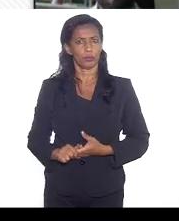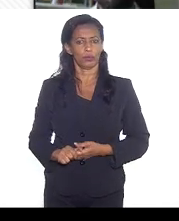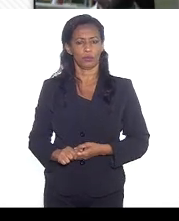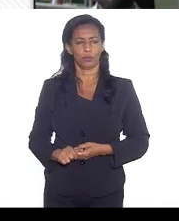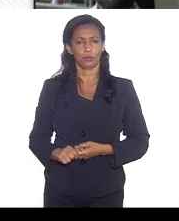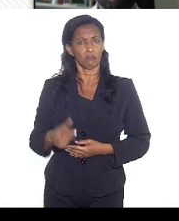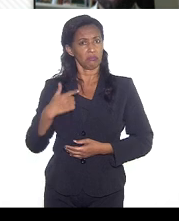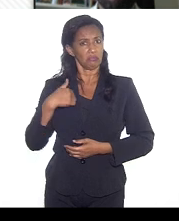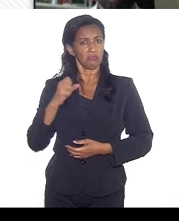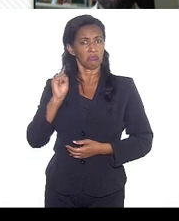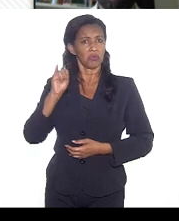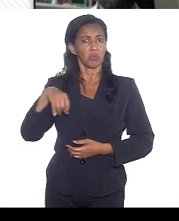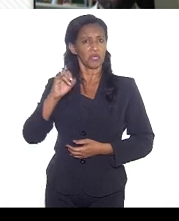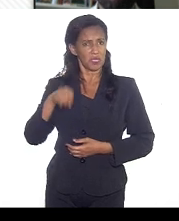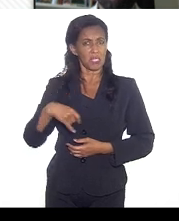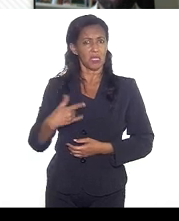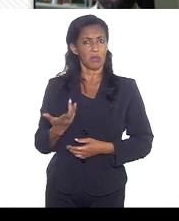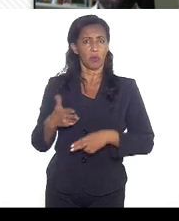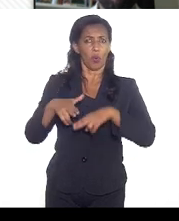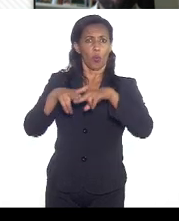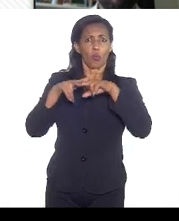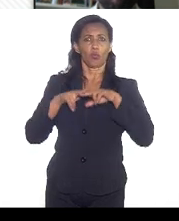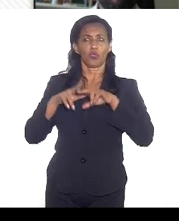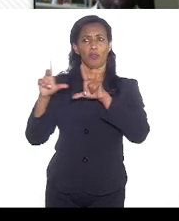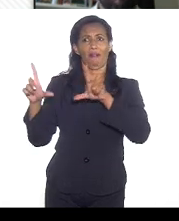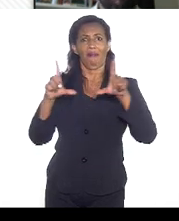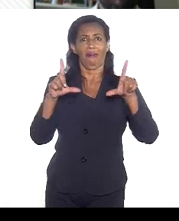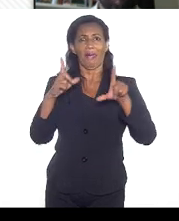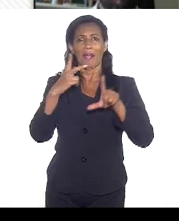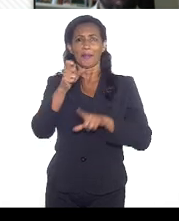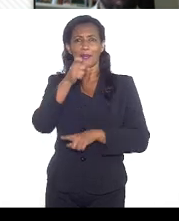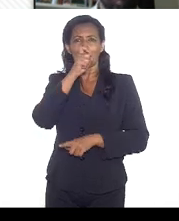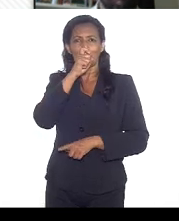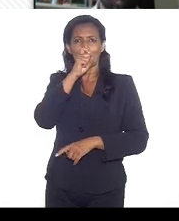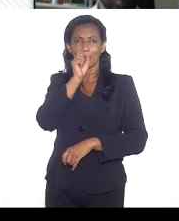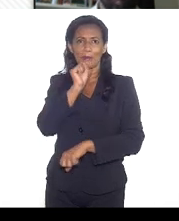Ou sim, por algum motivo a apresentação travou.